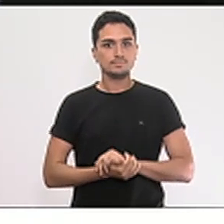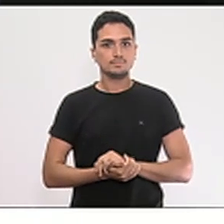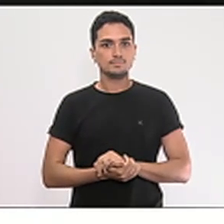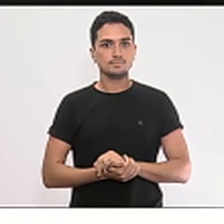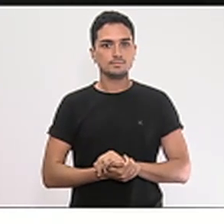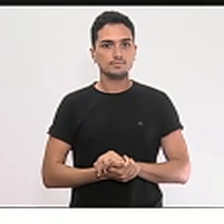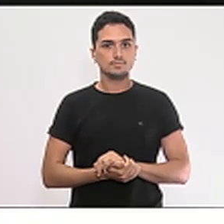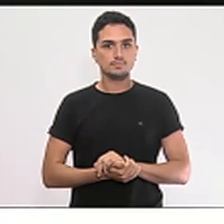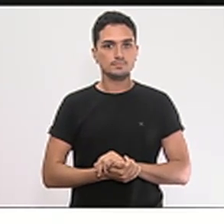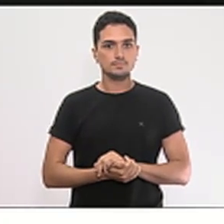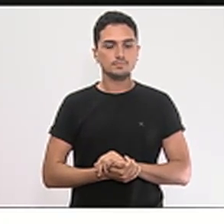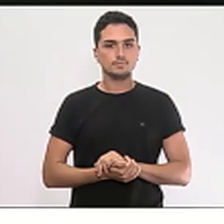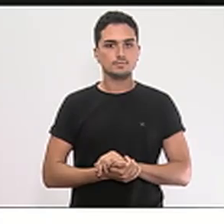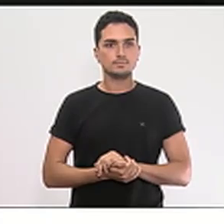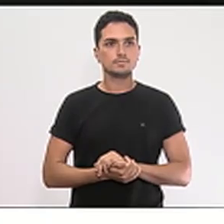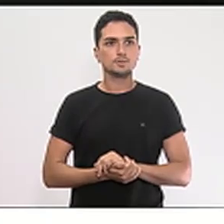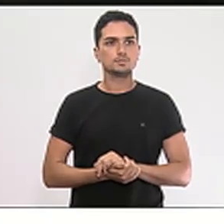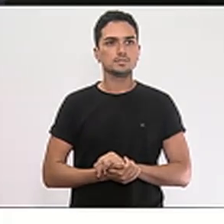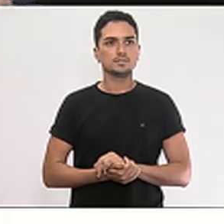doutora Elisângela Alves.